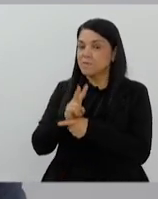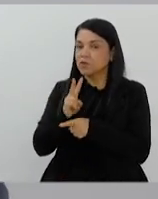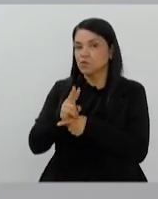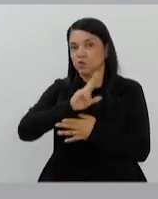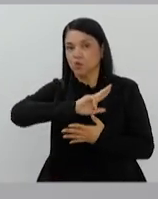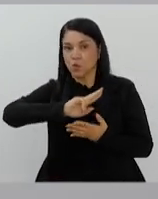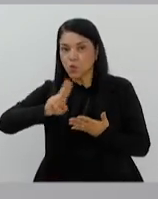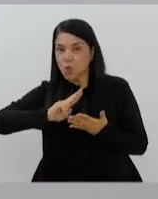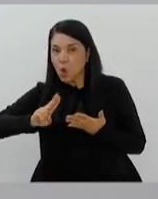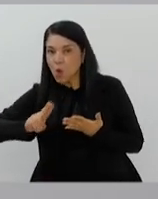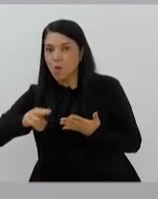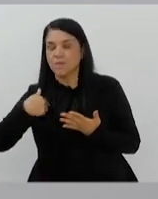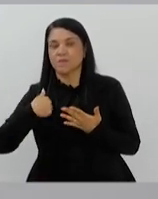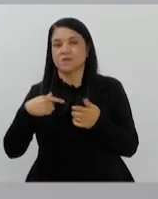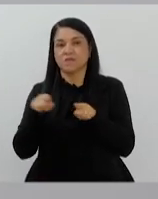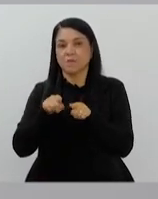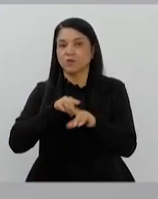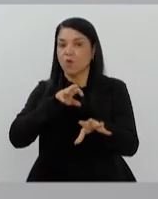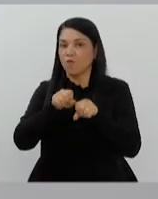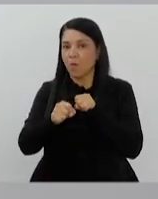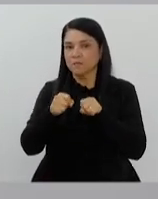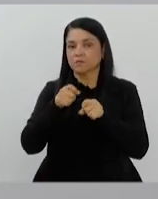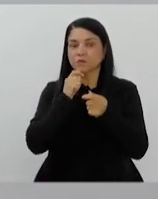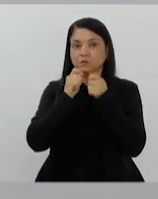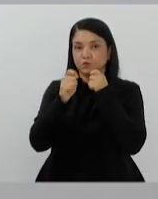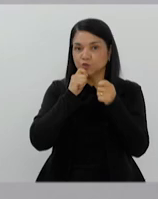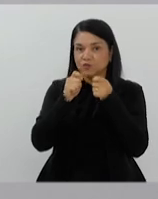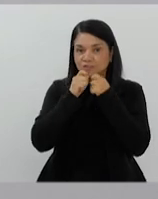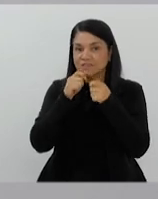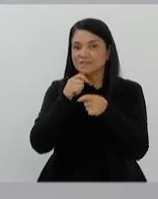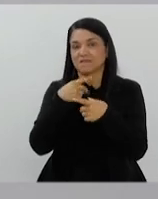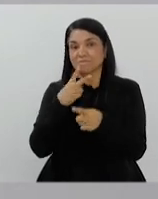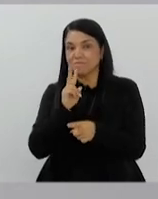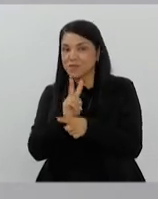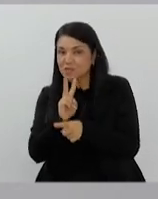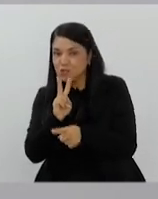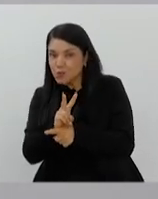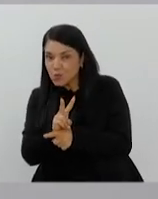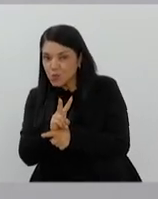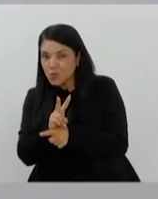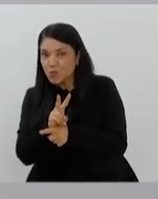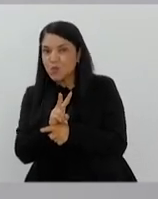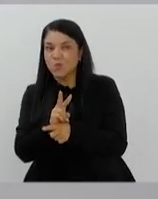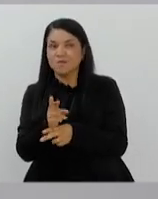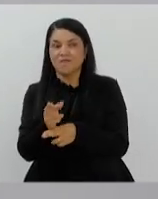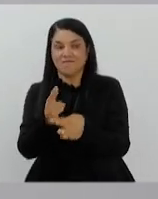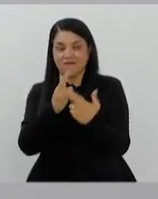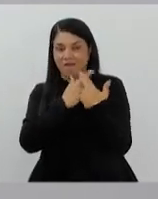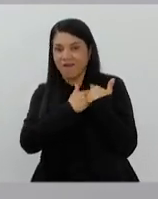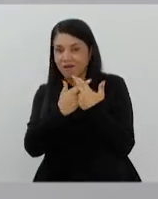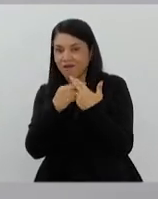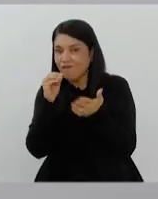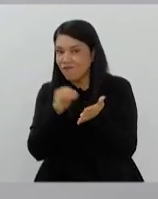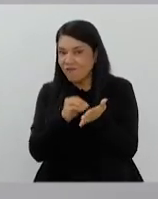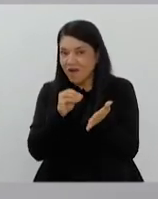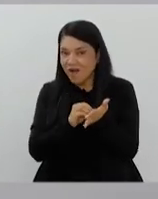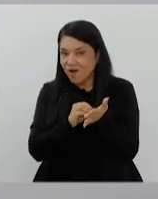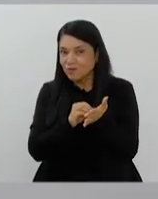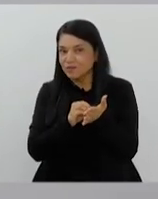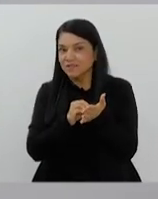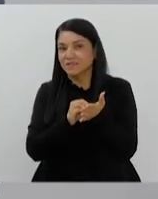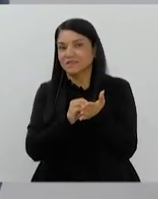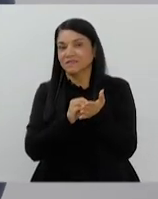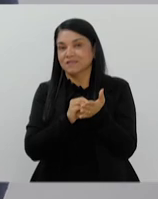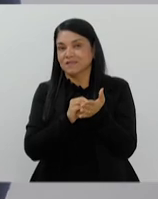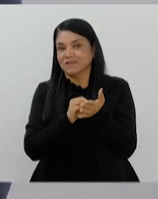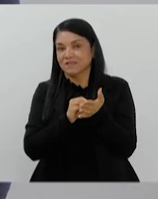seu Cabedal como jornalista para tamanha irresponsabilidade incompetência e eu não tô nem entrando nesse momento na